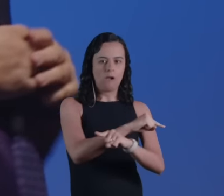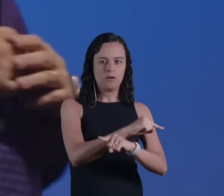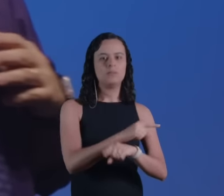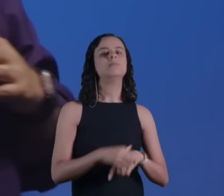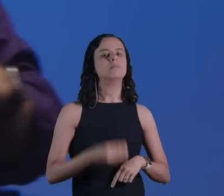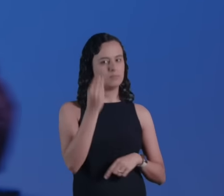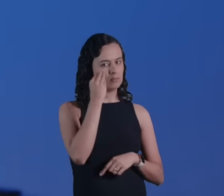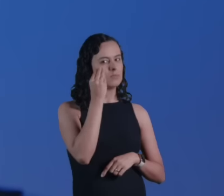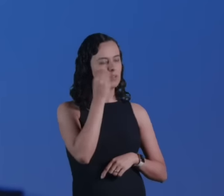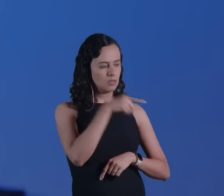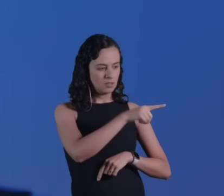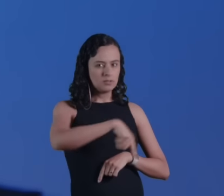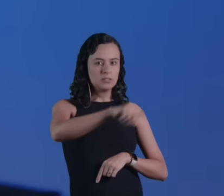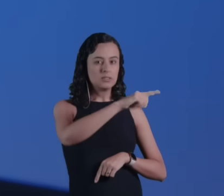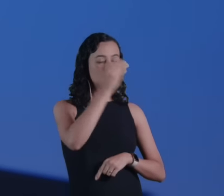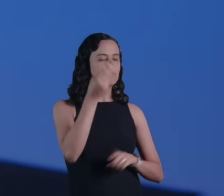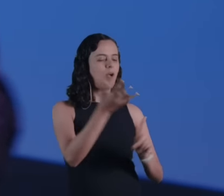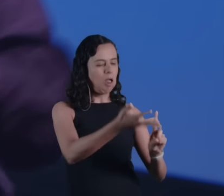consigo.